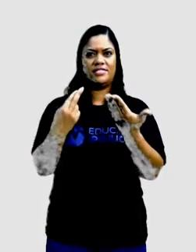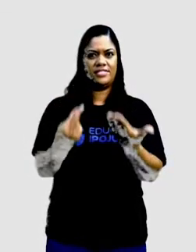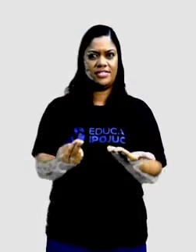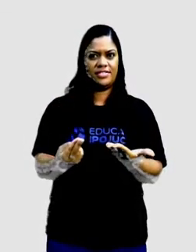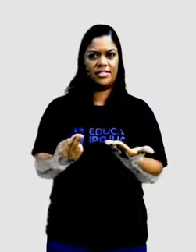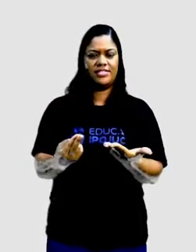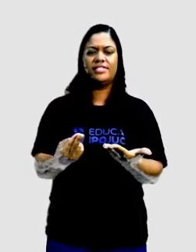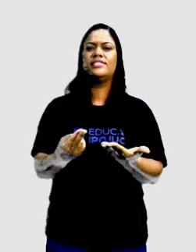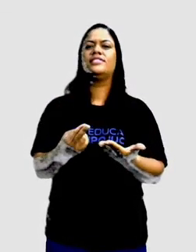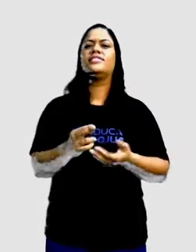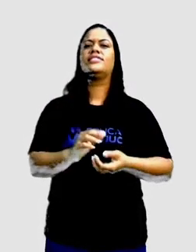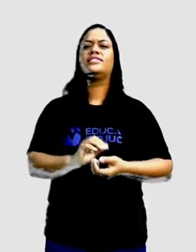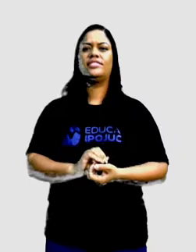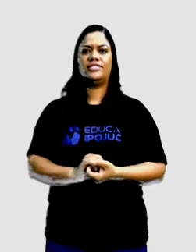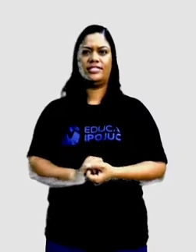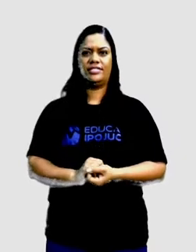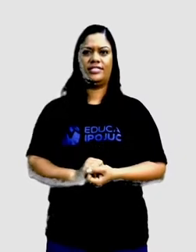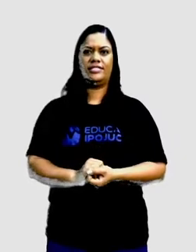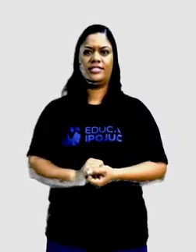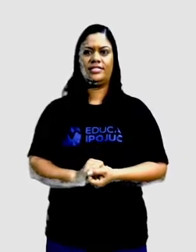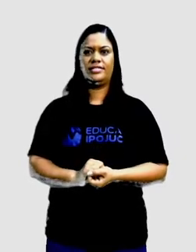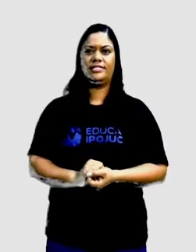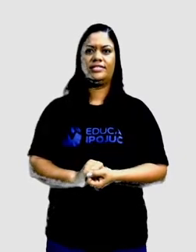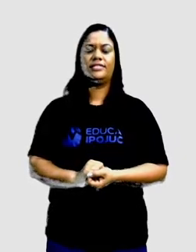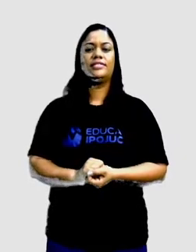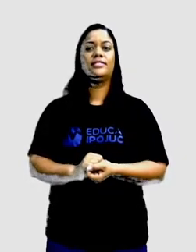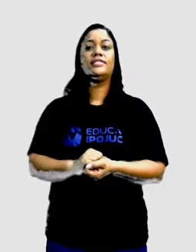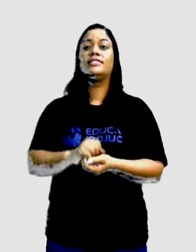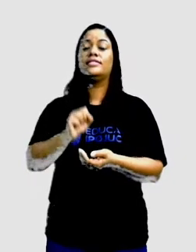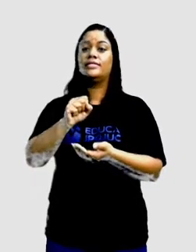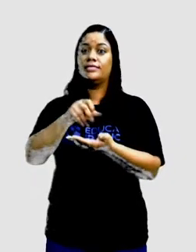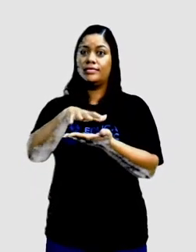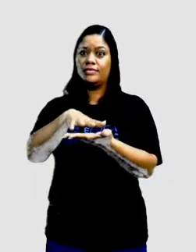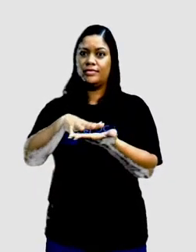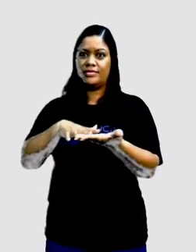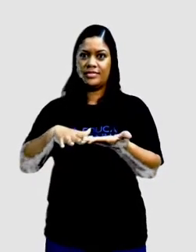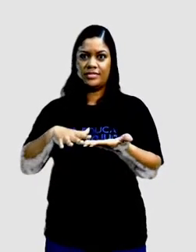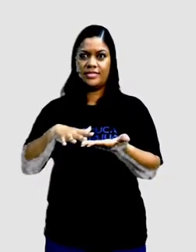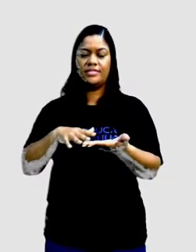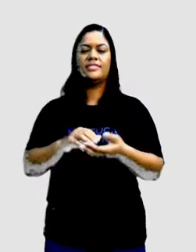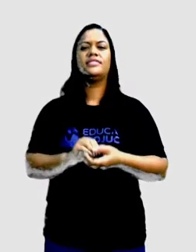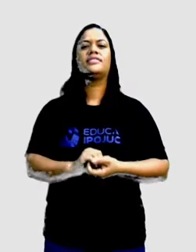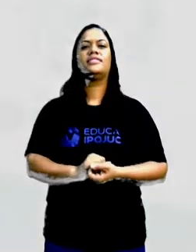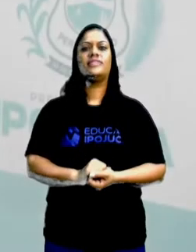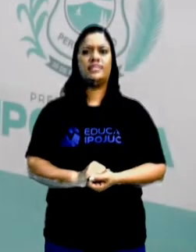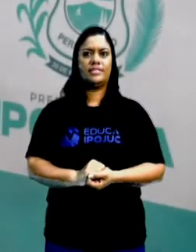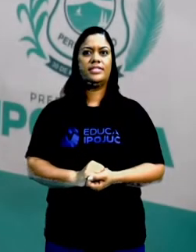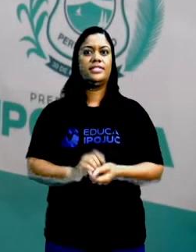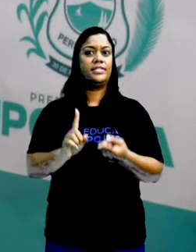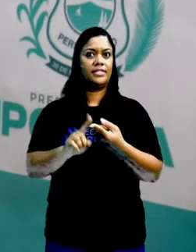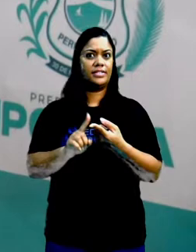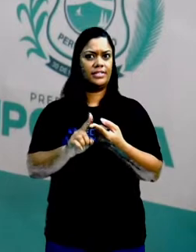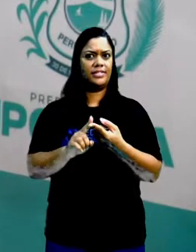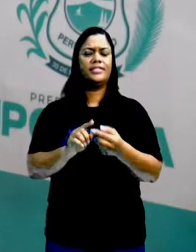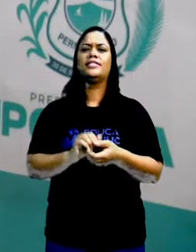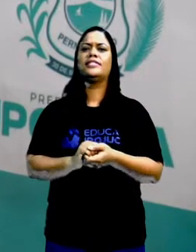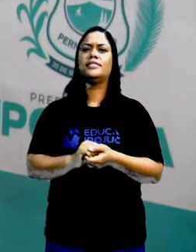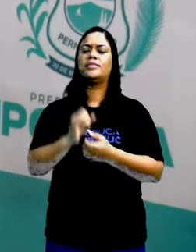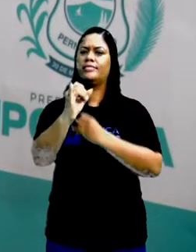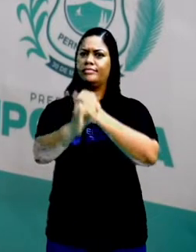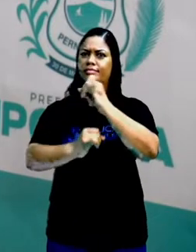né de circulação tanto na no modo impresso quando no quanto no modo é online e